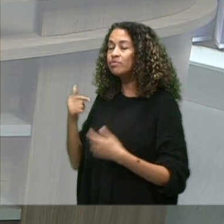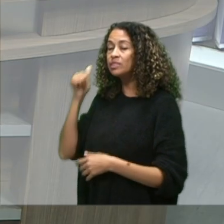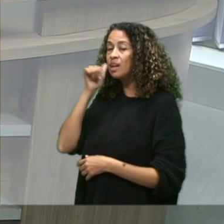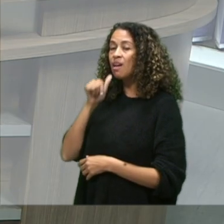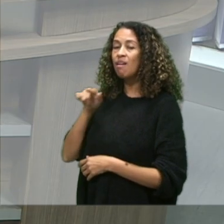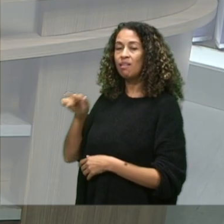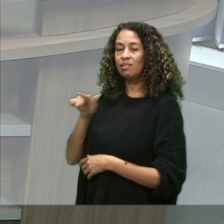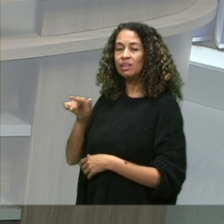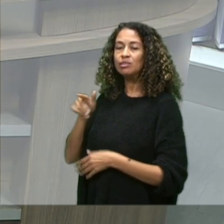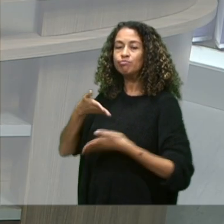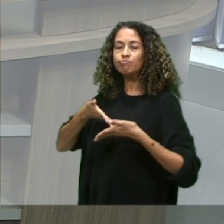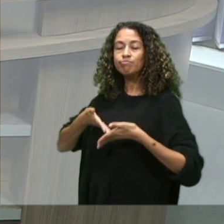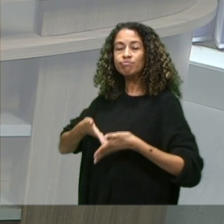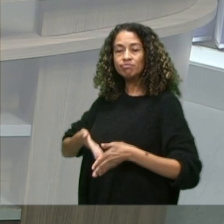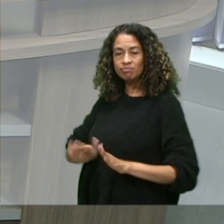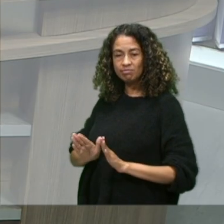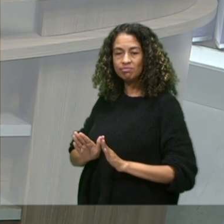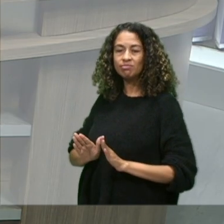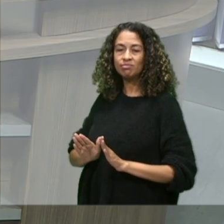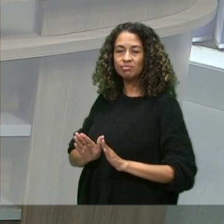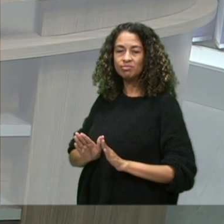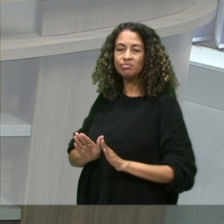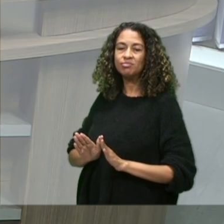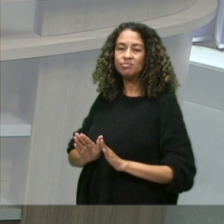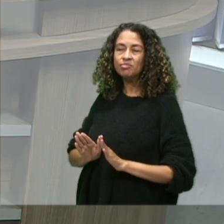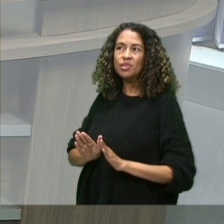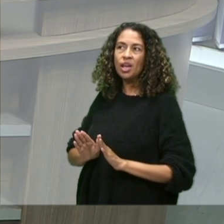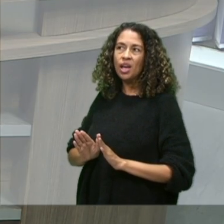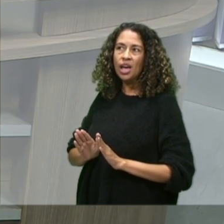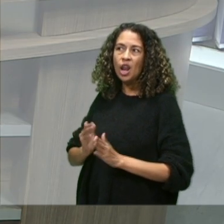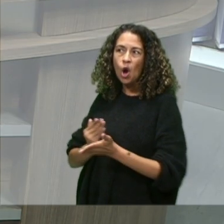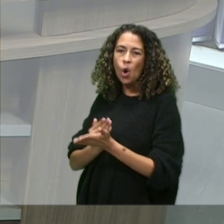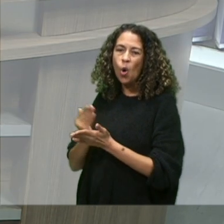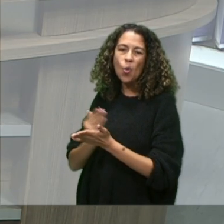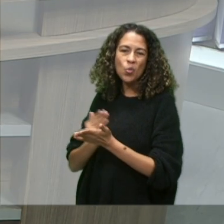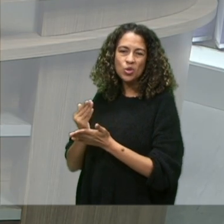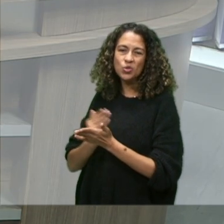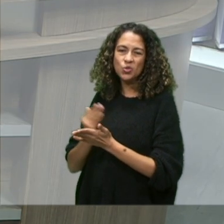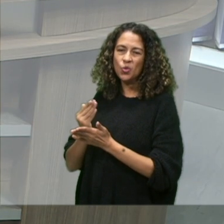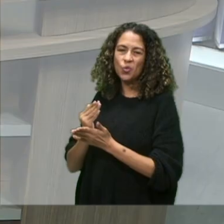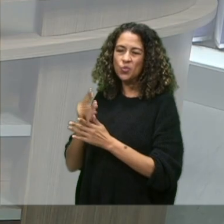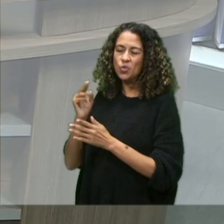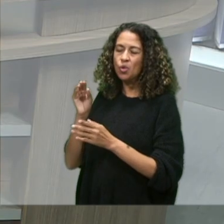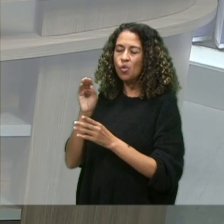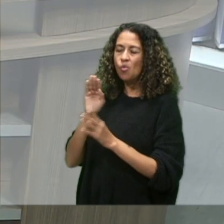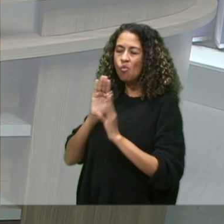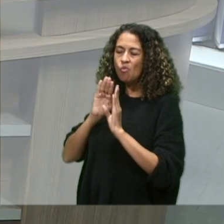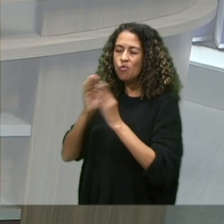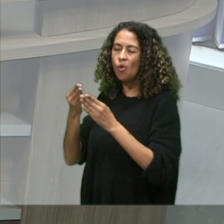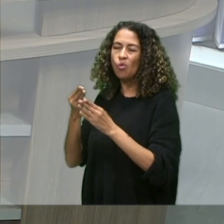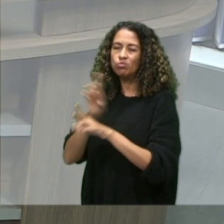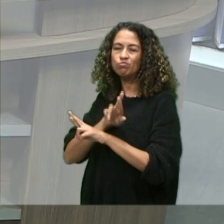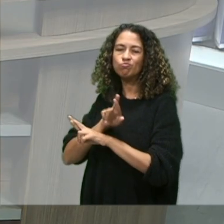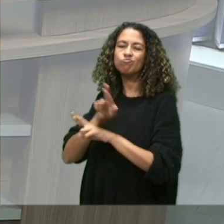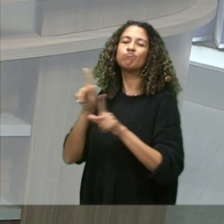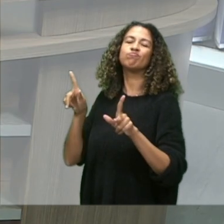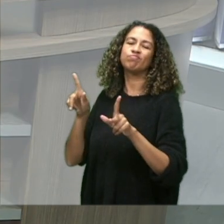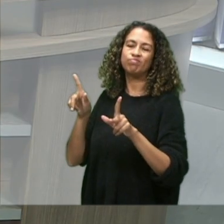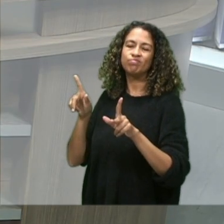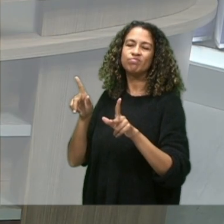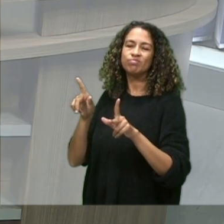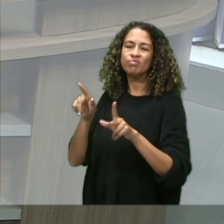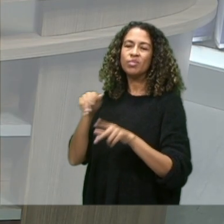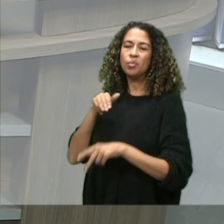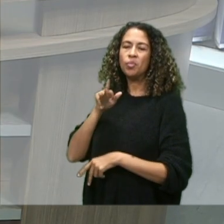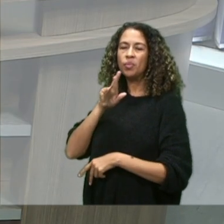personagem que nasceu realmente como um foco de diferença, né? Muita diferença. A Amira